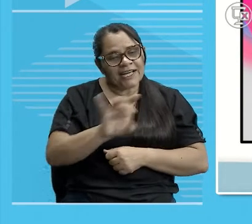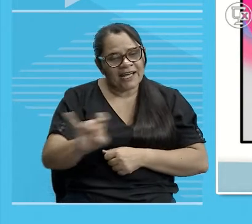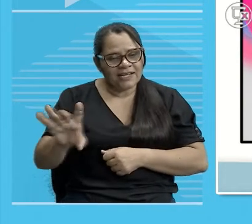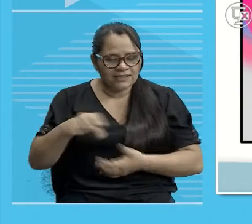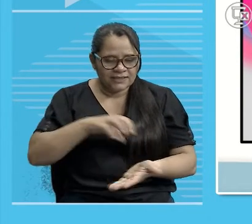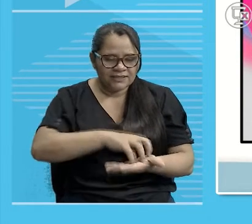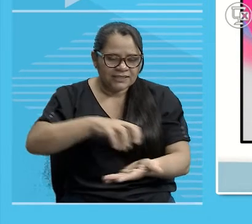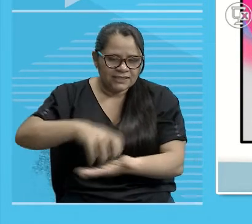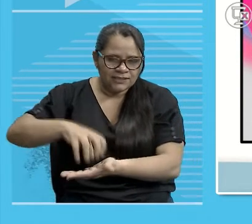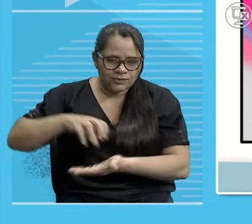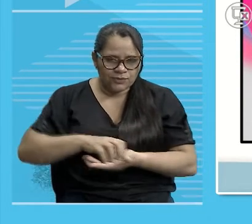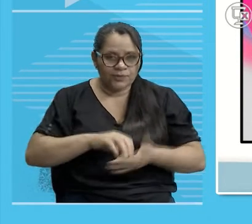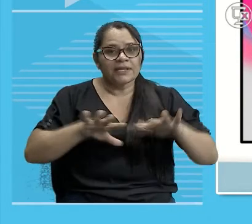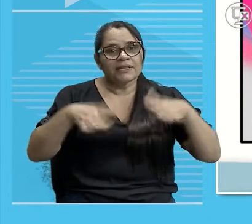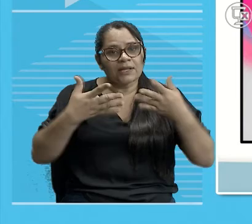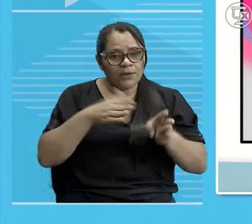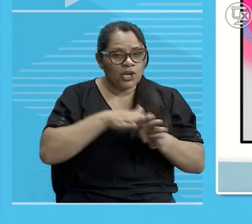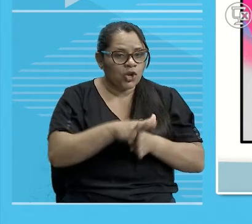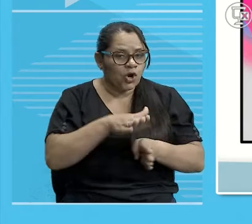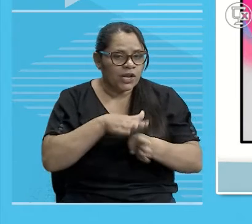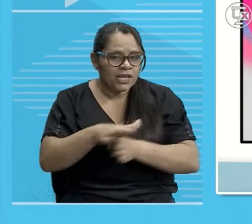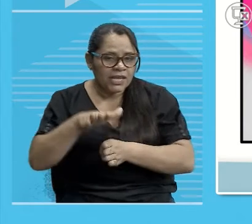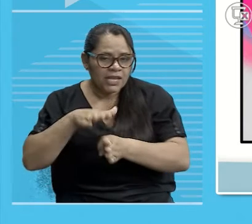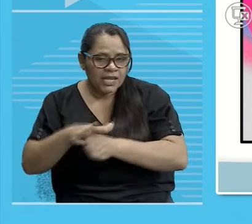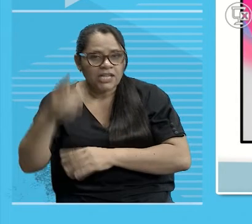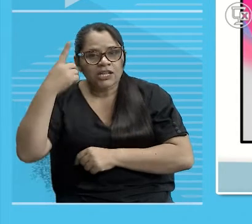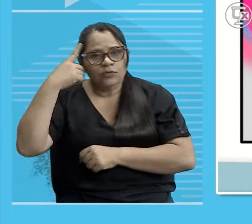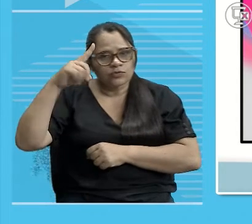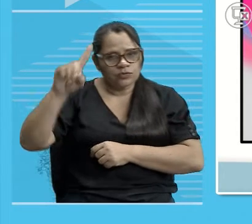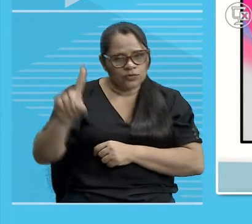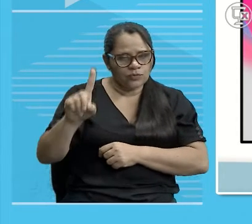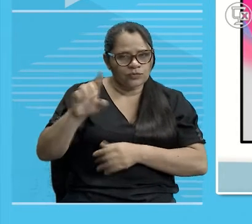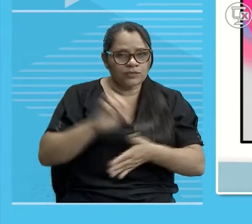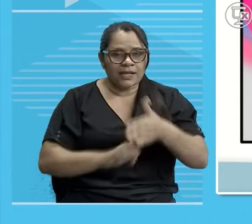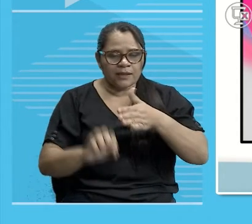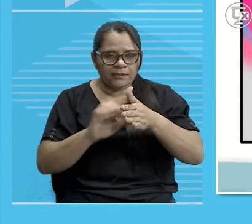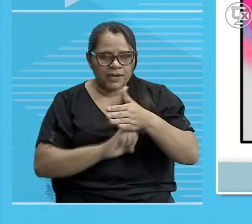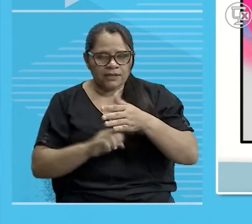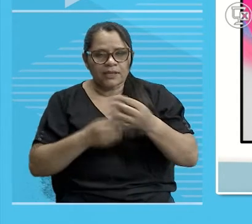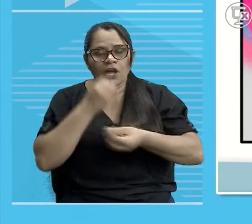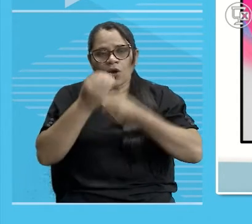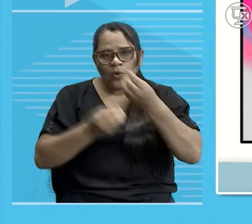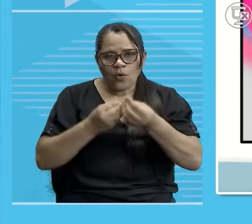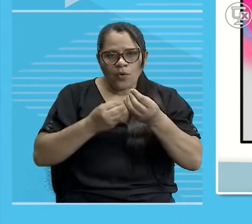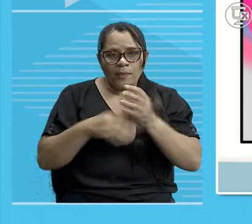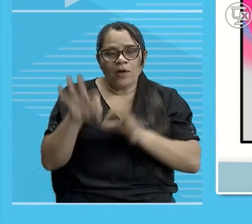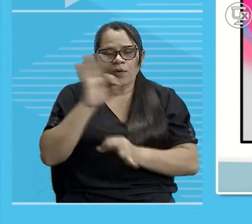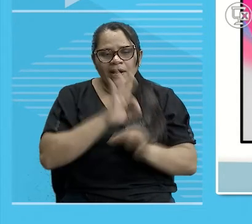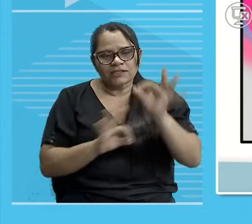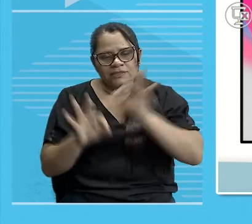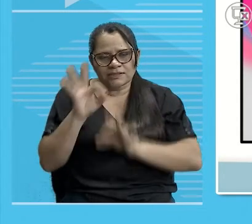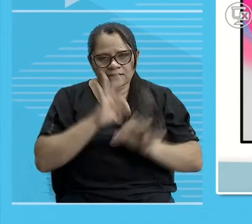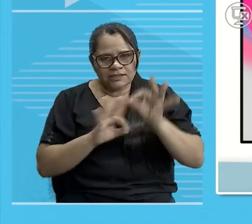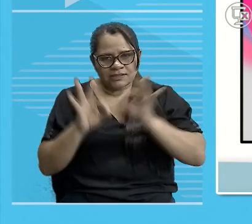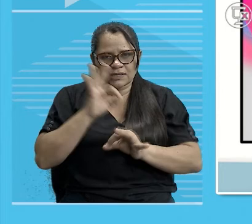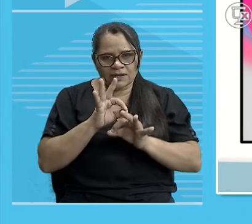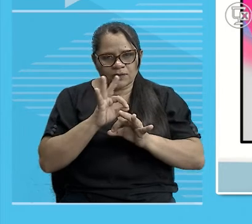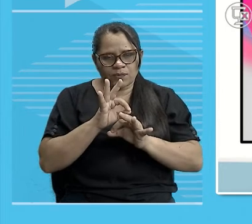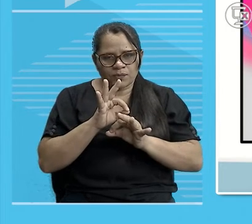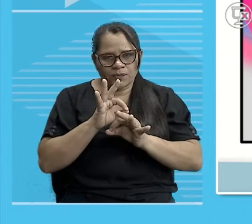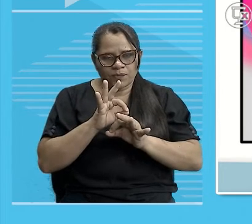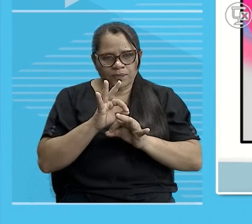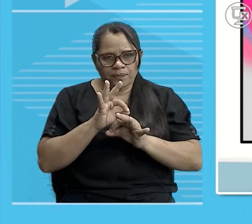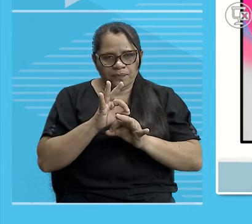orientar o gestor sobre Qual a melhor forma dele administrar o setor de vendas